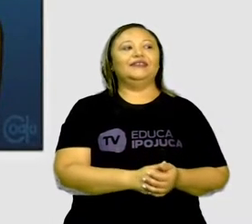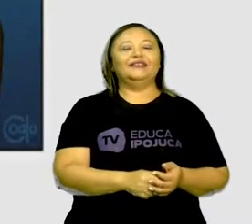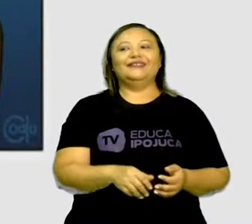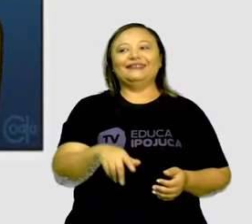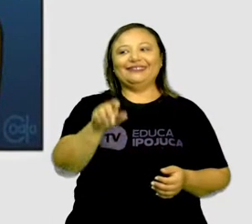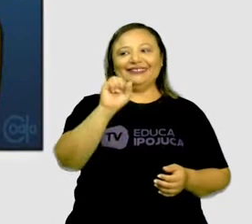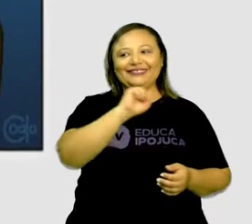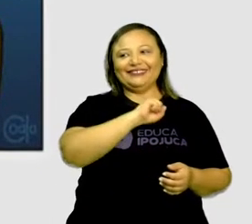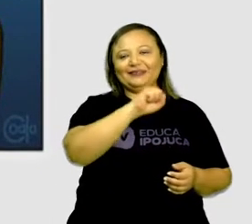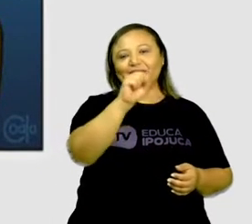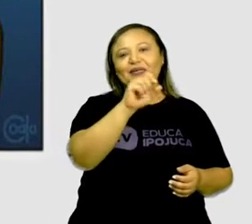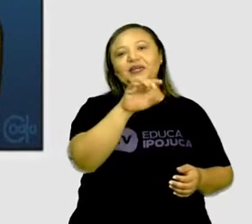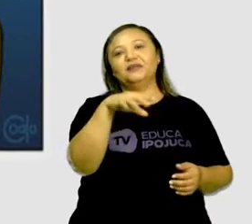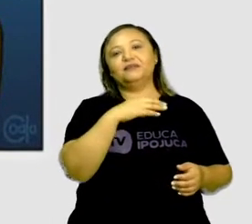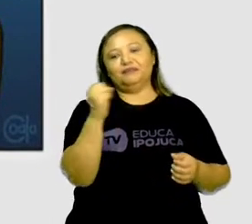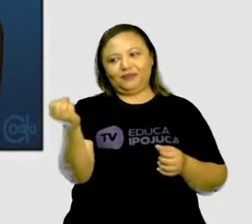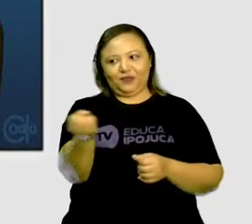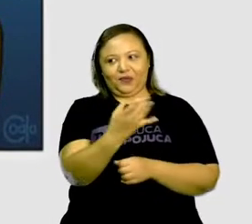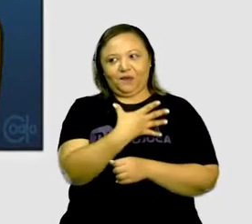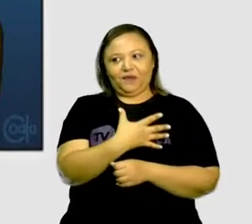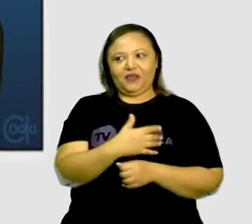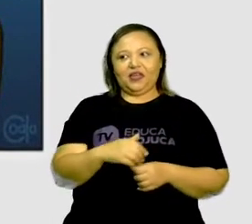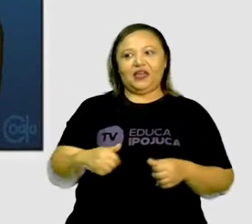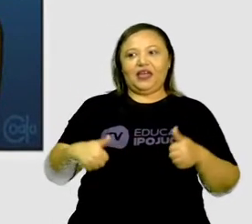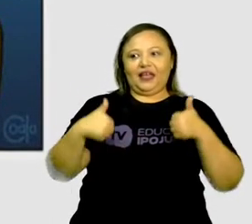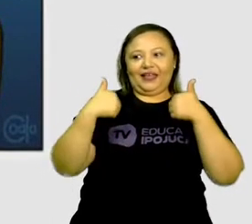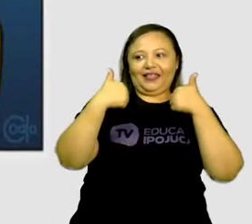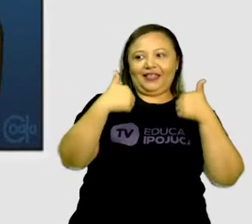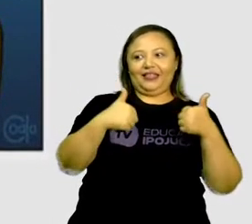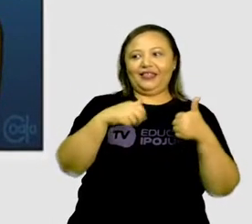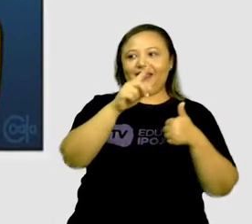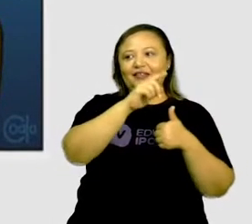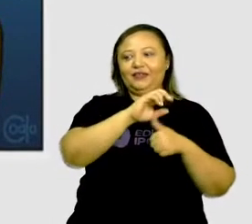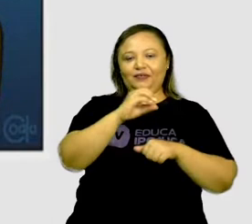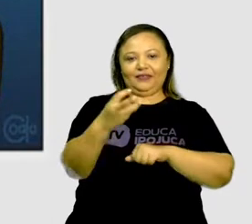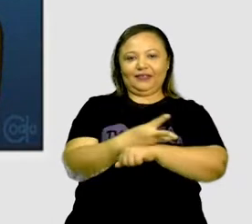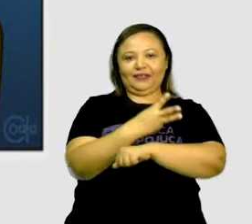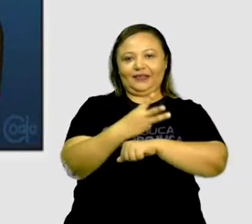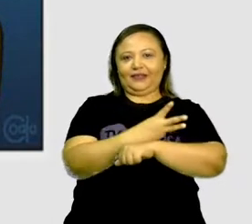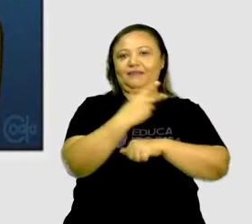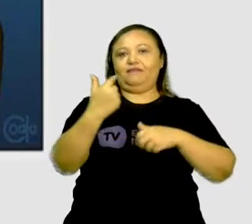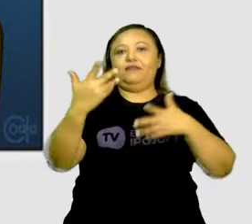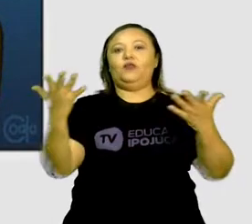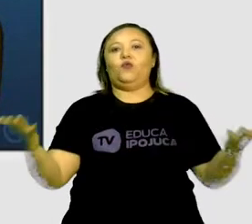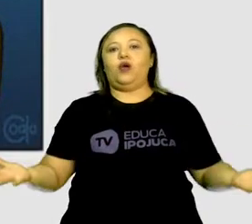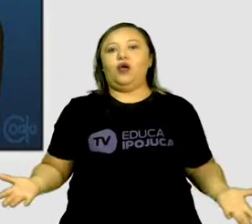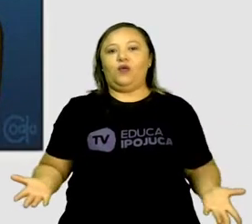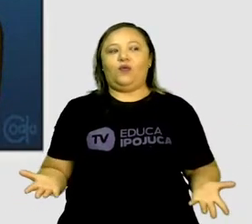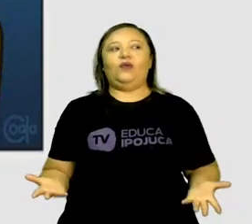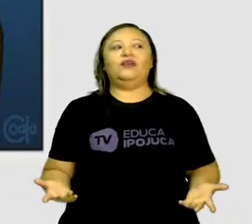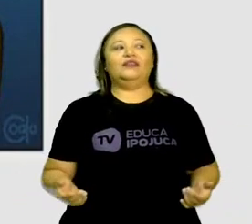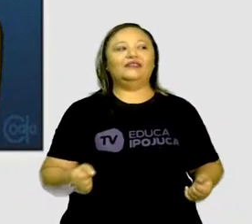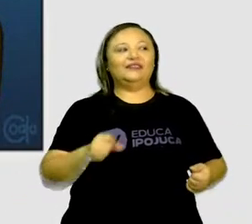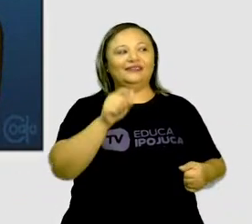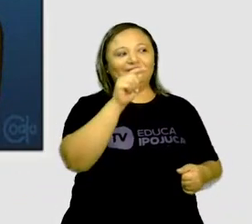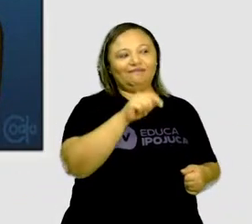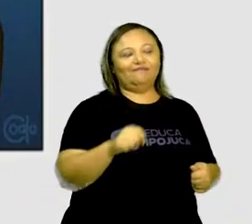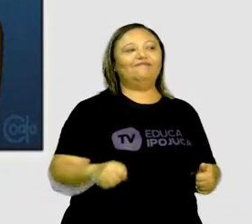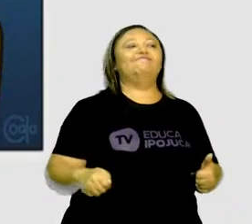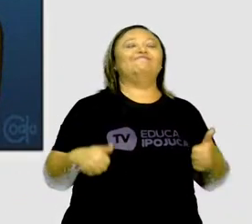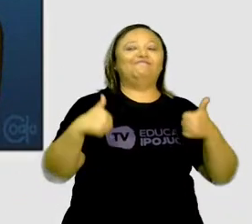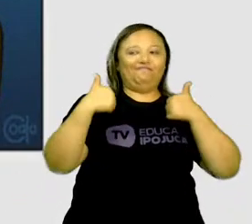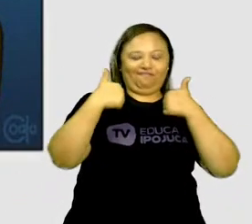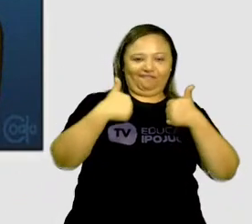zap? Beleza, já é. E aí, vocês acham que está adequado para os dias atuais? Se você,